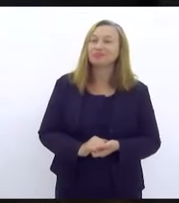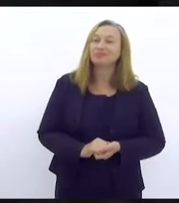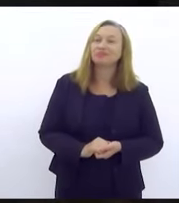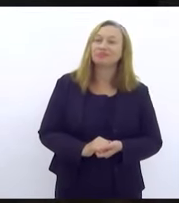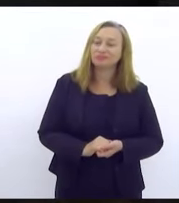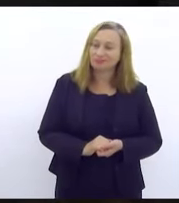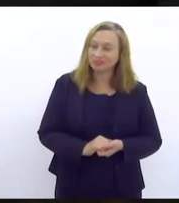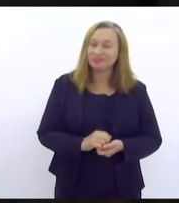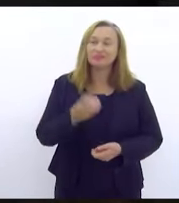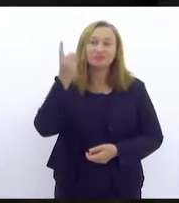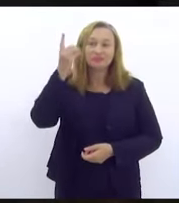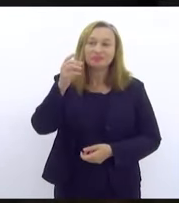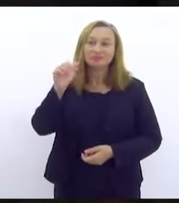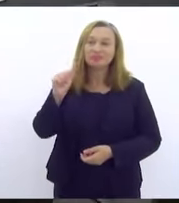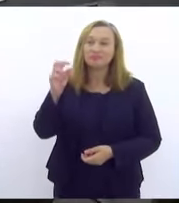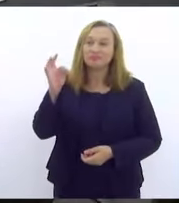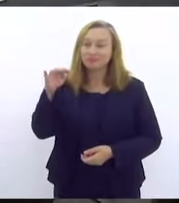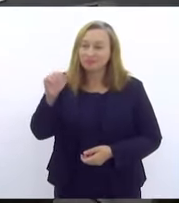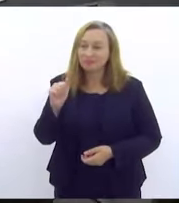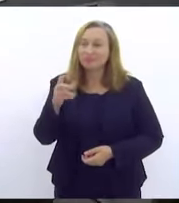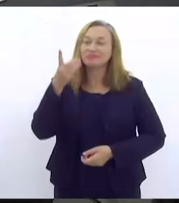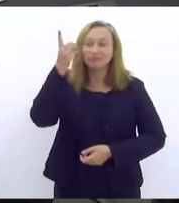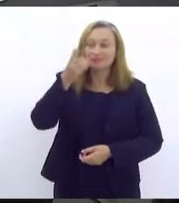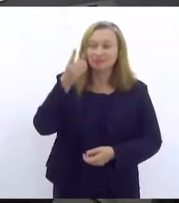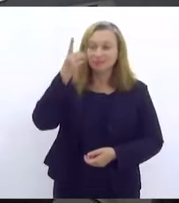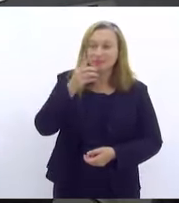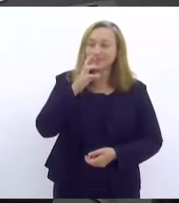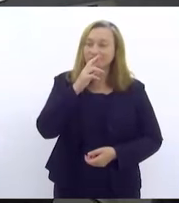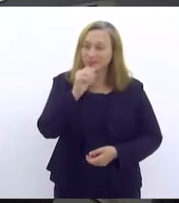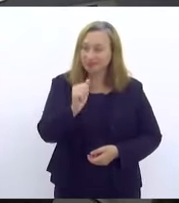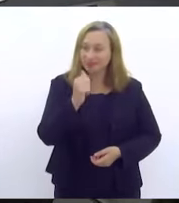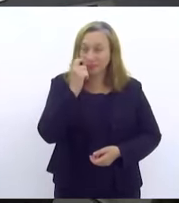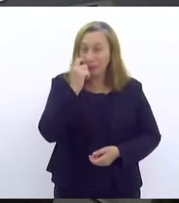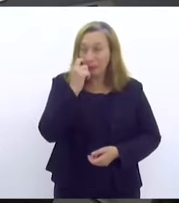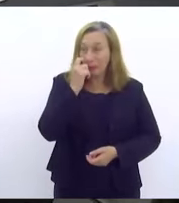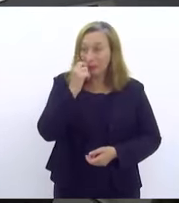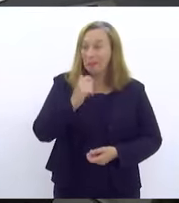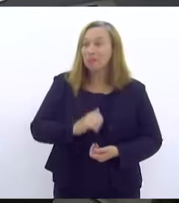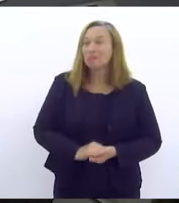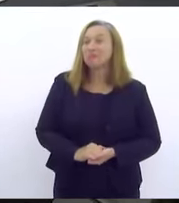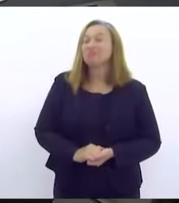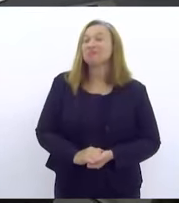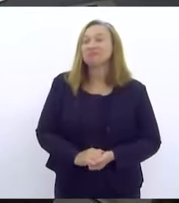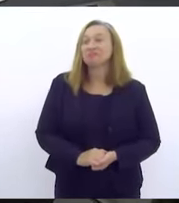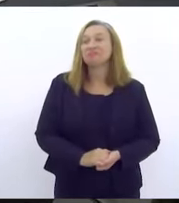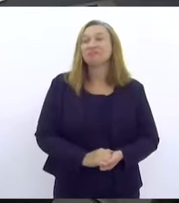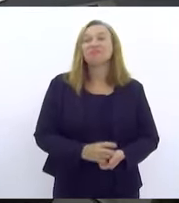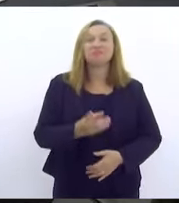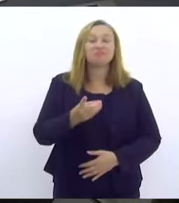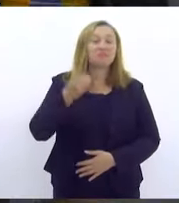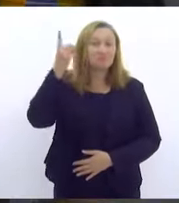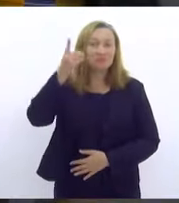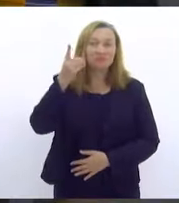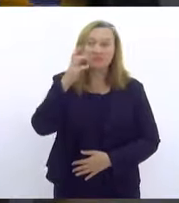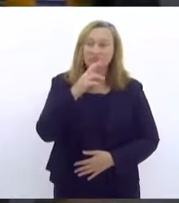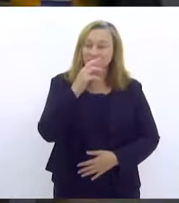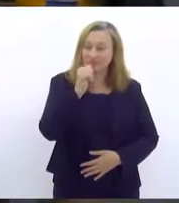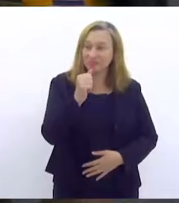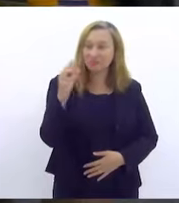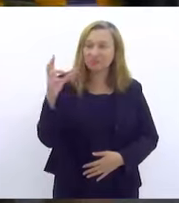Deputado Átila Nunes estava na frente. Deputado Rodrigo Amorim. Deputado Átila Nunes. Deputado Rodrigo Amorim,